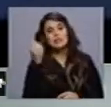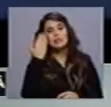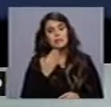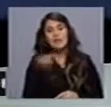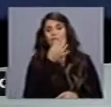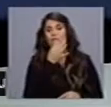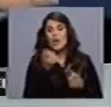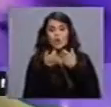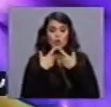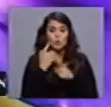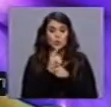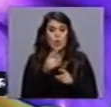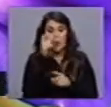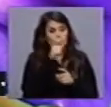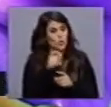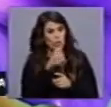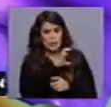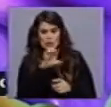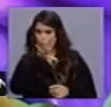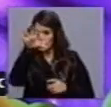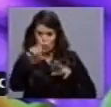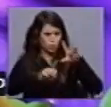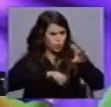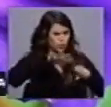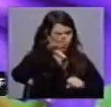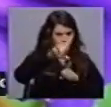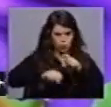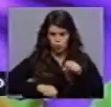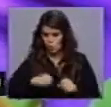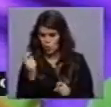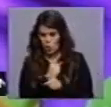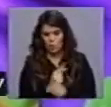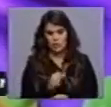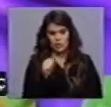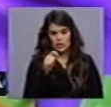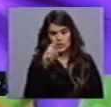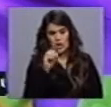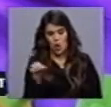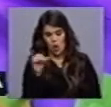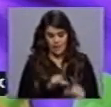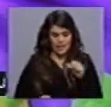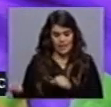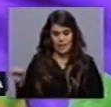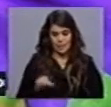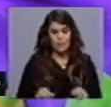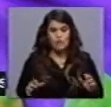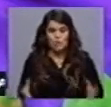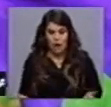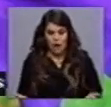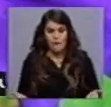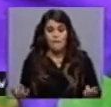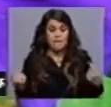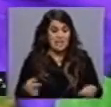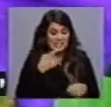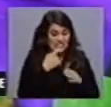isto. Eis que cientistas pegaram em elementos geoquímicos, não é esta, mas que pegaram em elementos presentes no